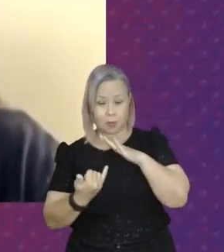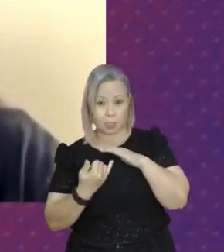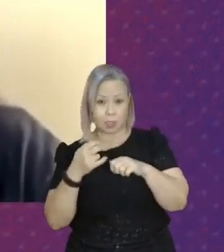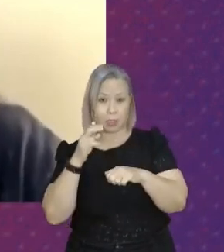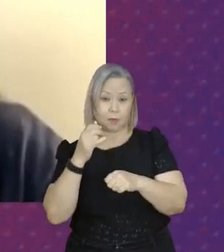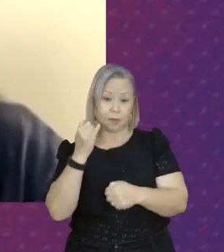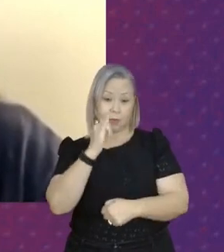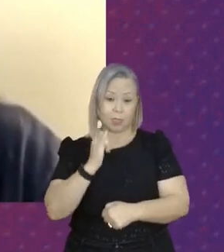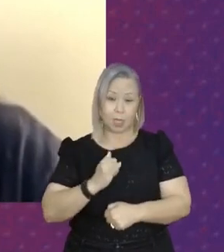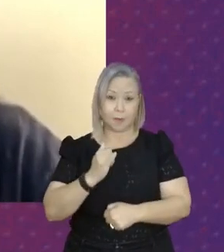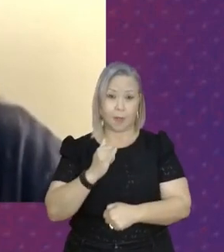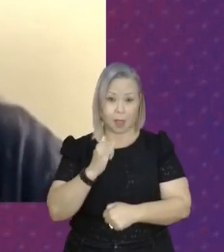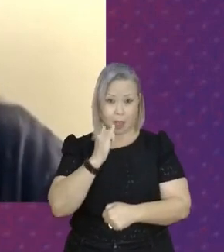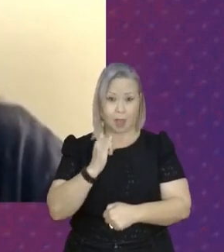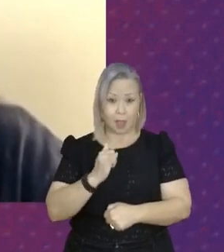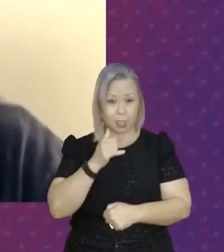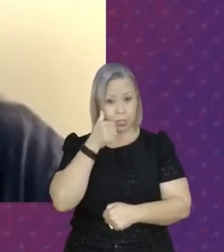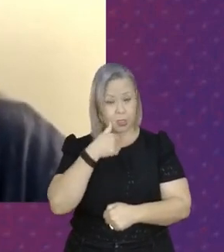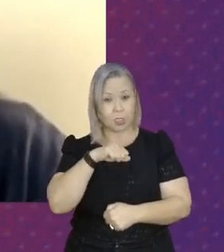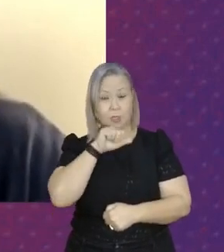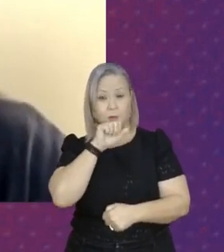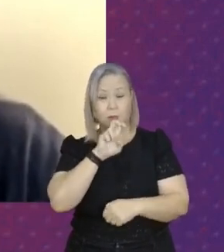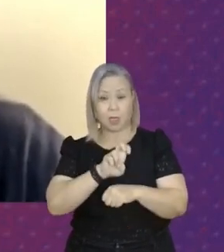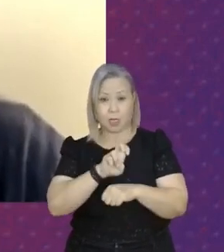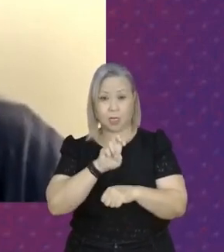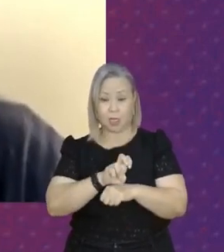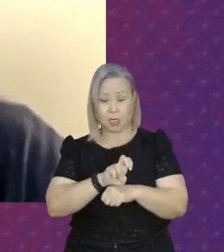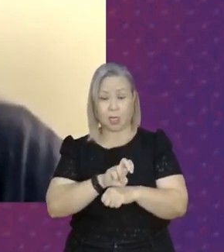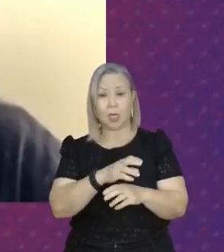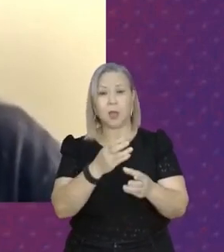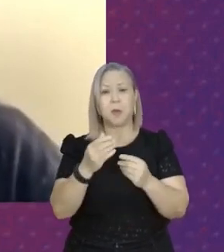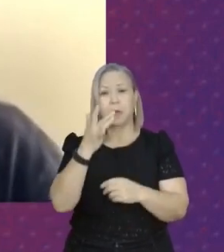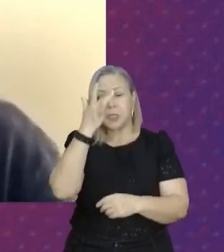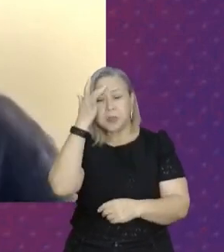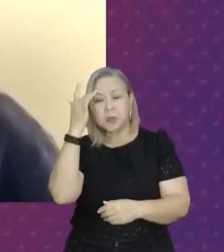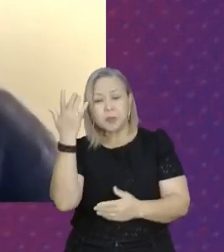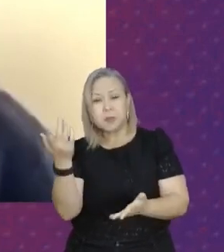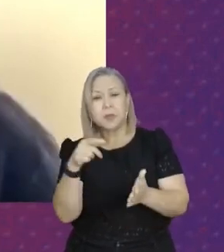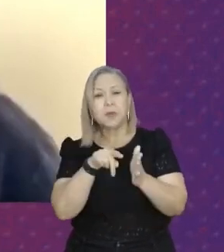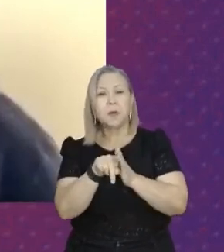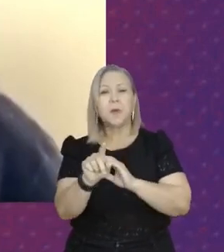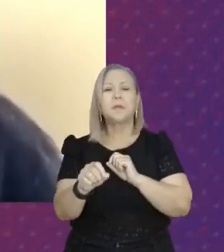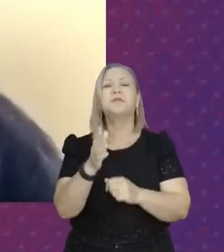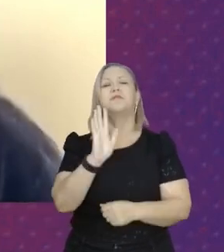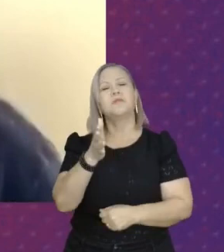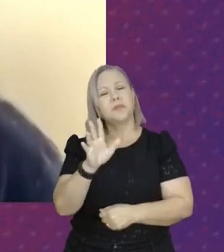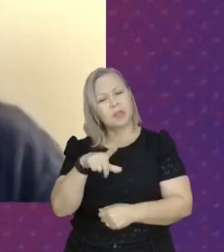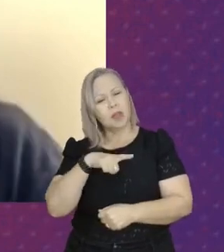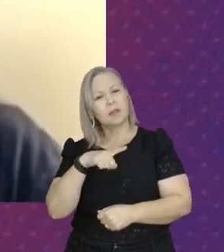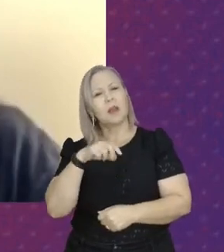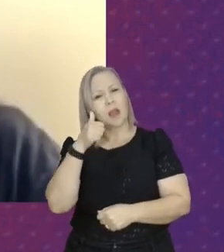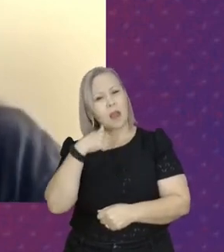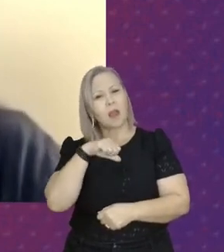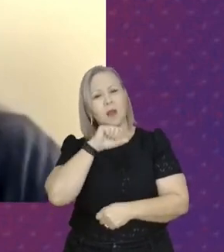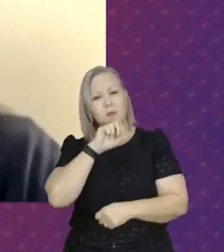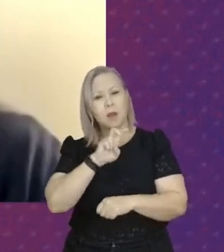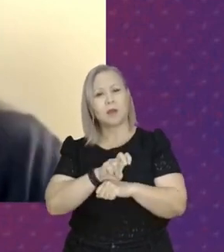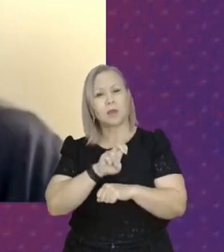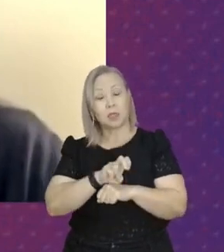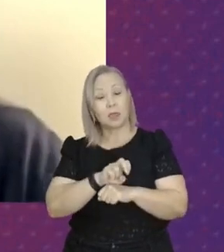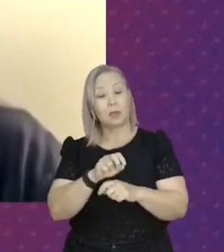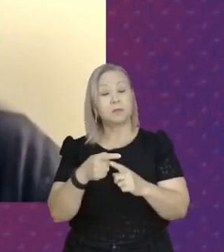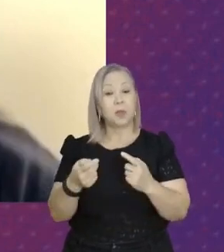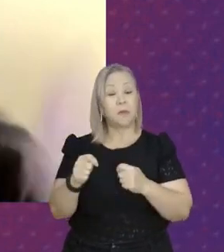institucionalização da figura da mãe crecheira, muita gente pode perguntar, bom, mas já que isso já existe, né, não é melhor, então,